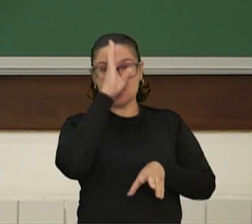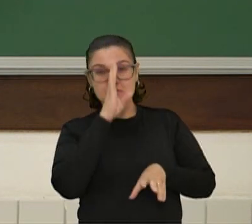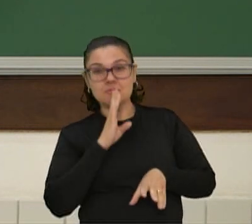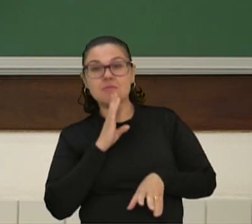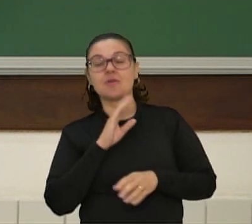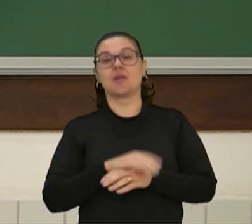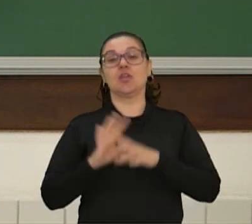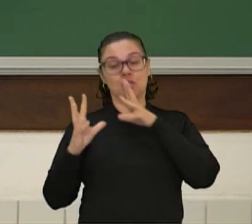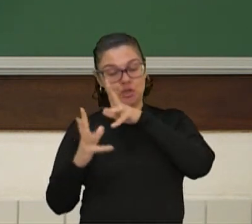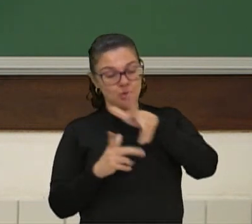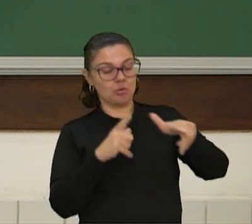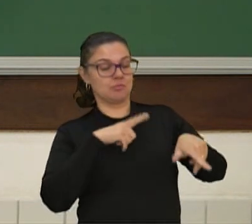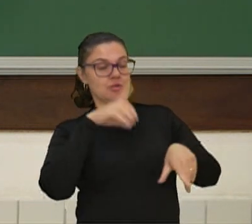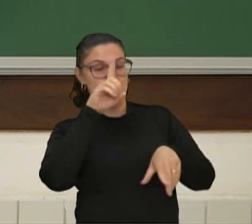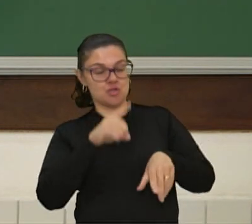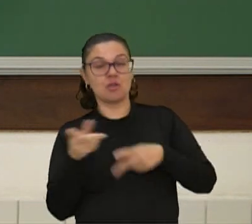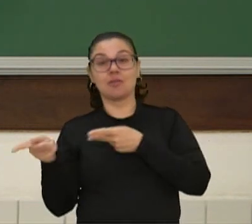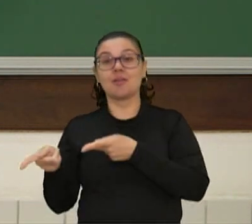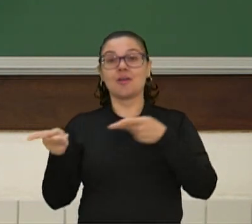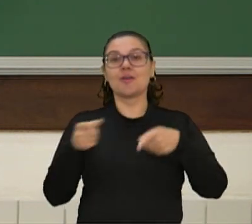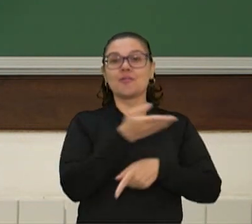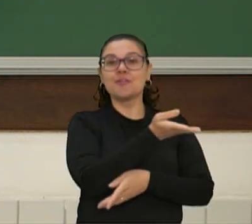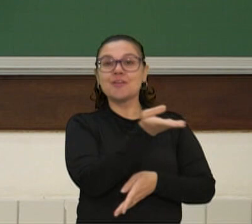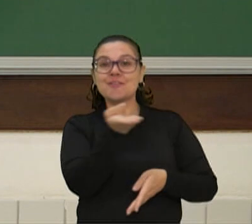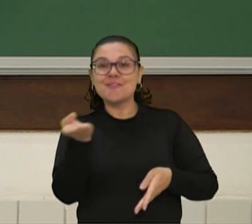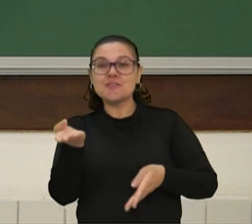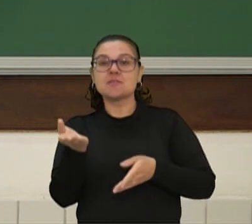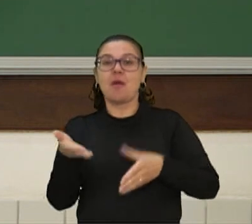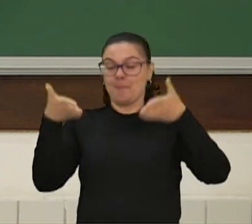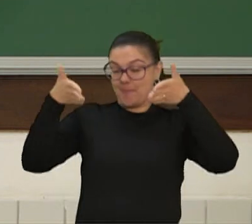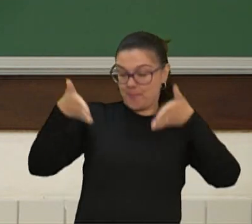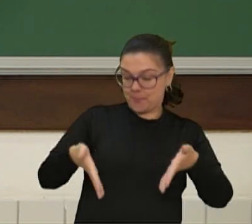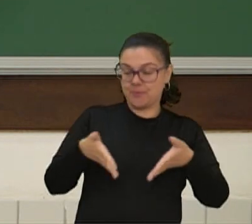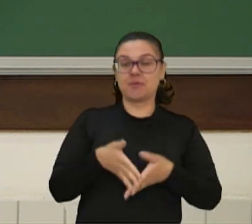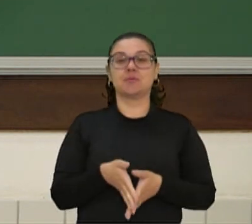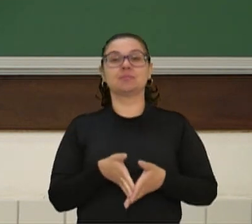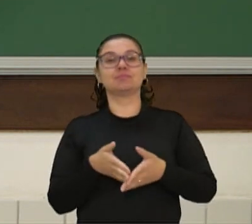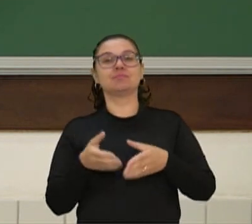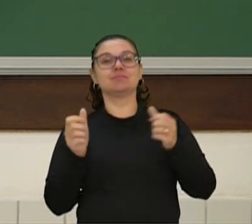gratuita e universal e convido você a participar